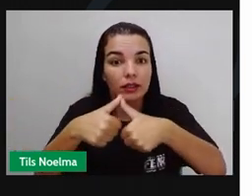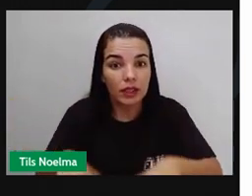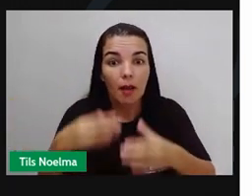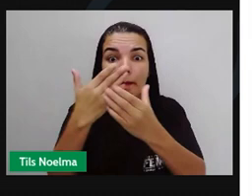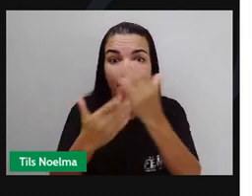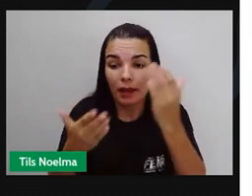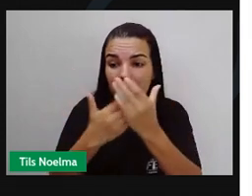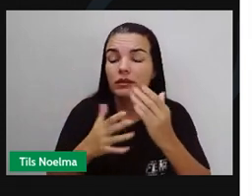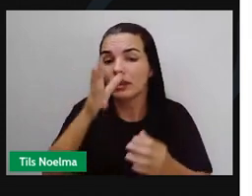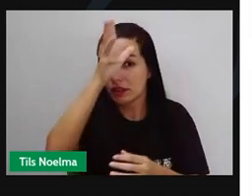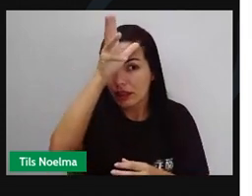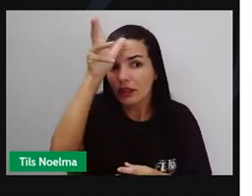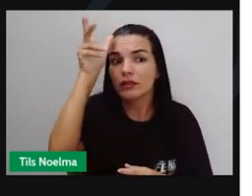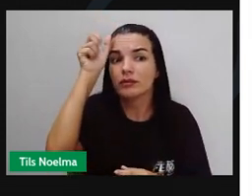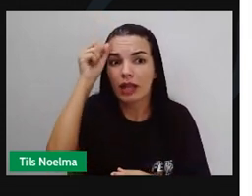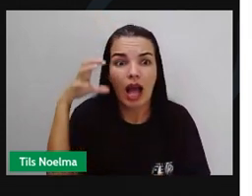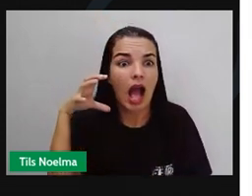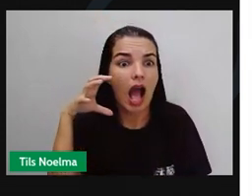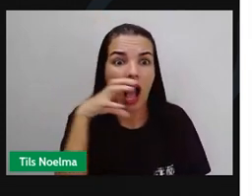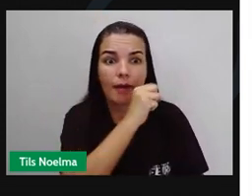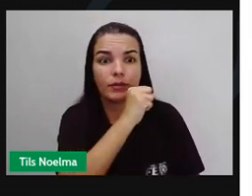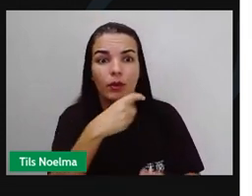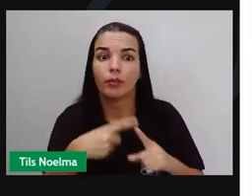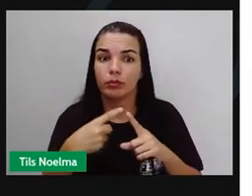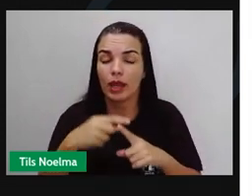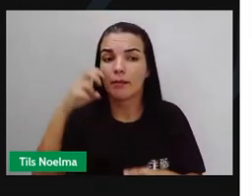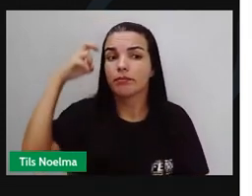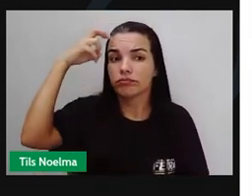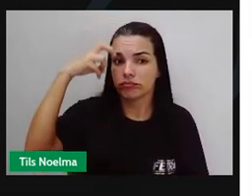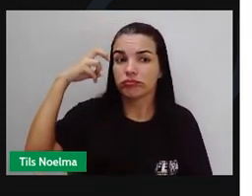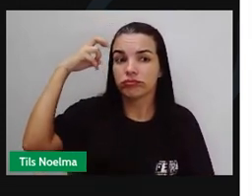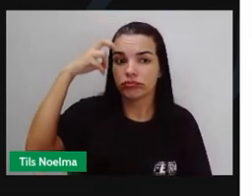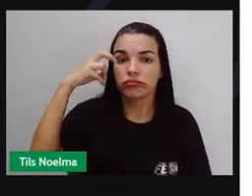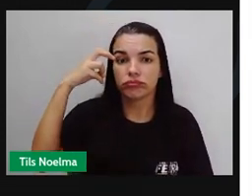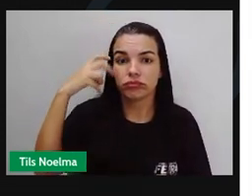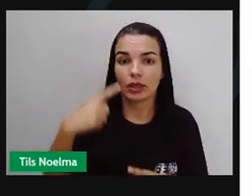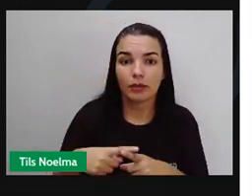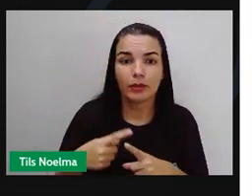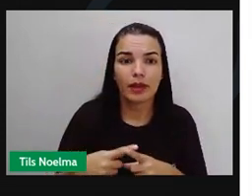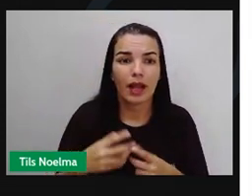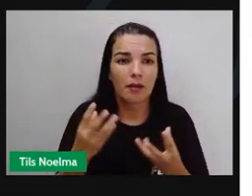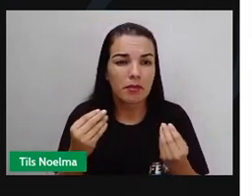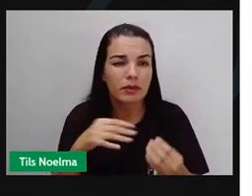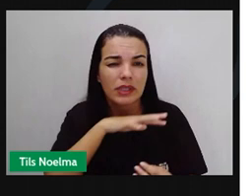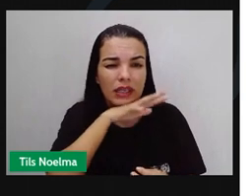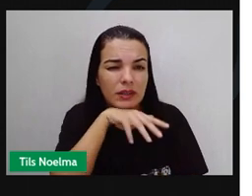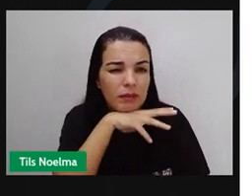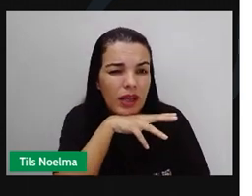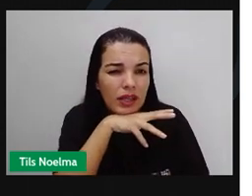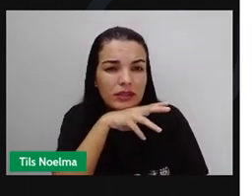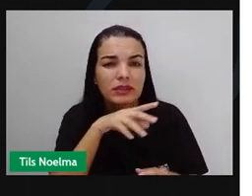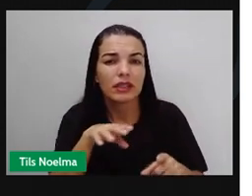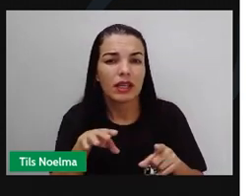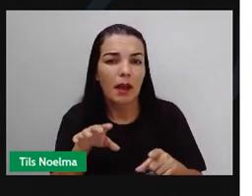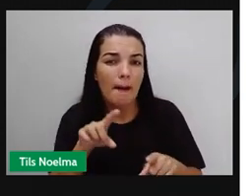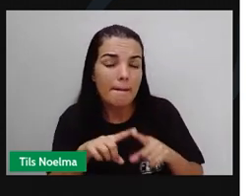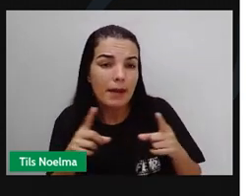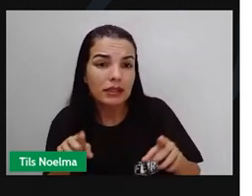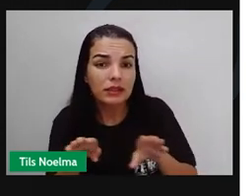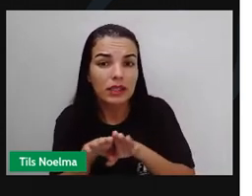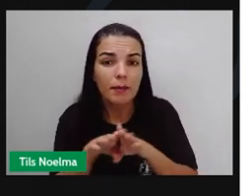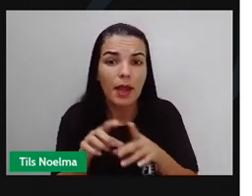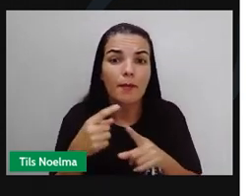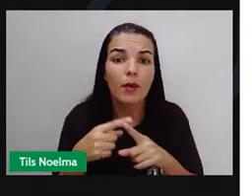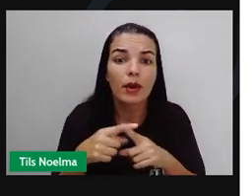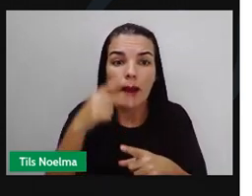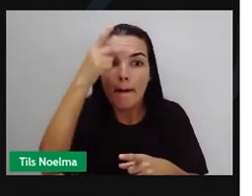Amazônia de uma forma muito rápida, e isso é preocupante. Não somente porque milhares de espécies serão extintas, mas também povos